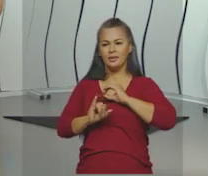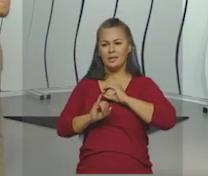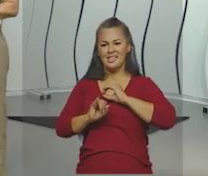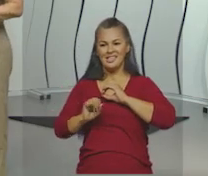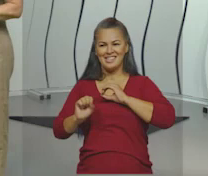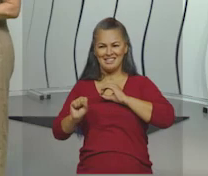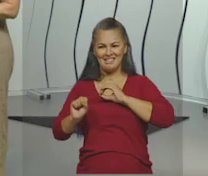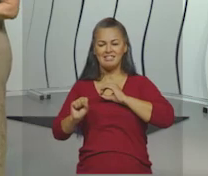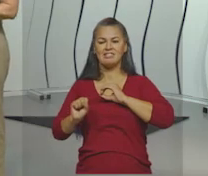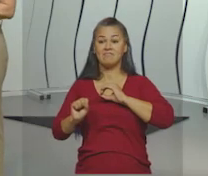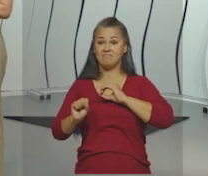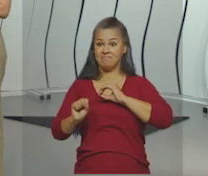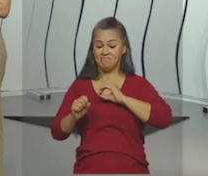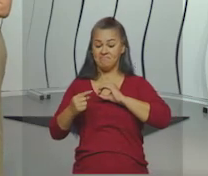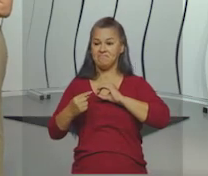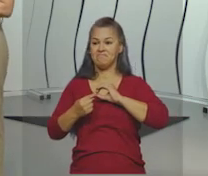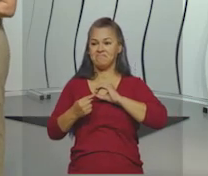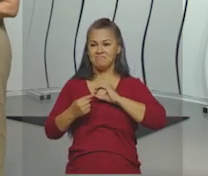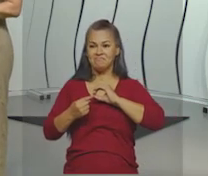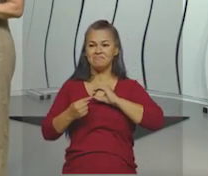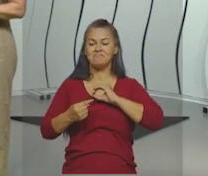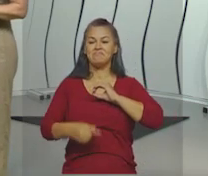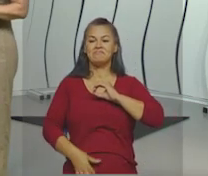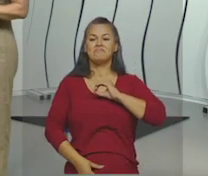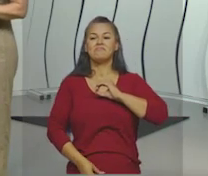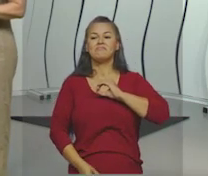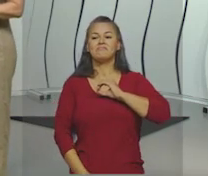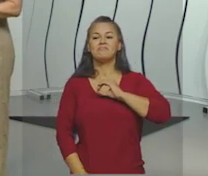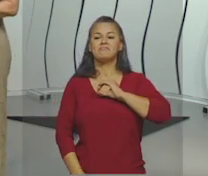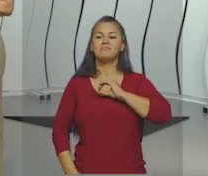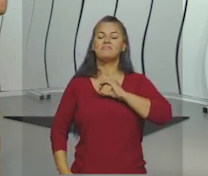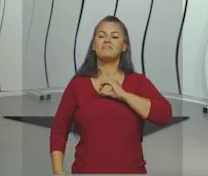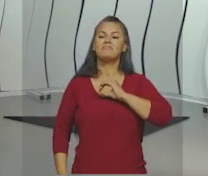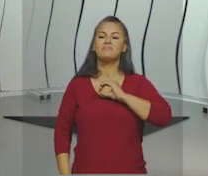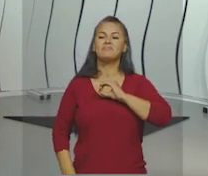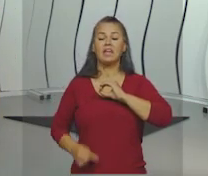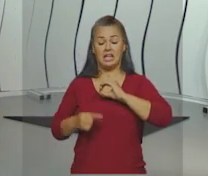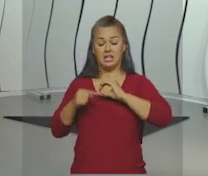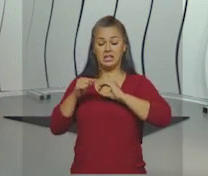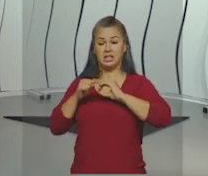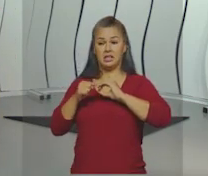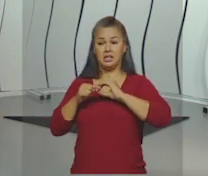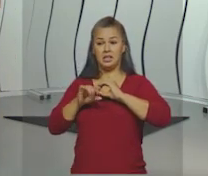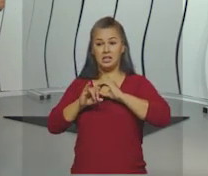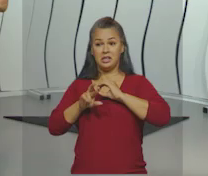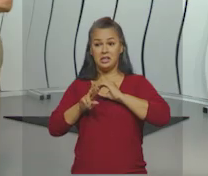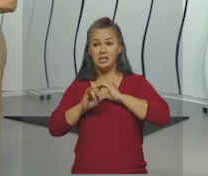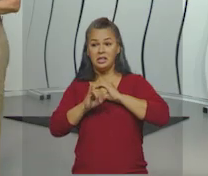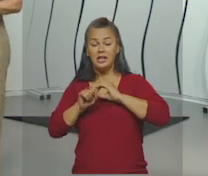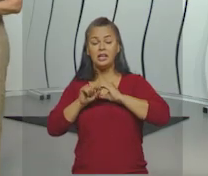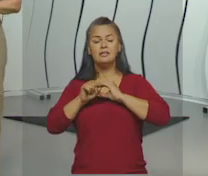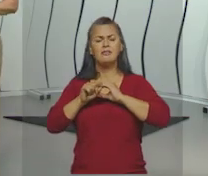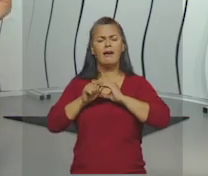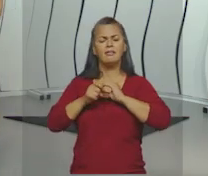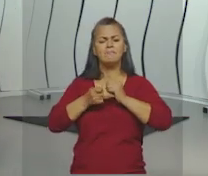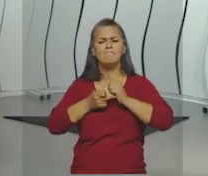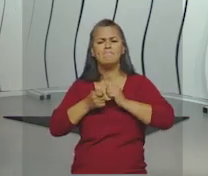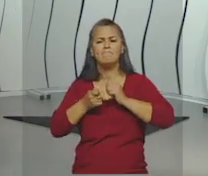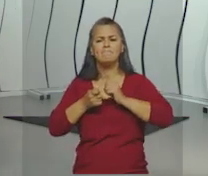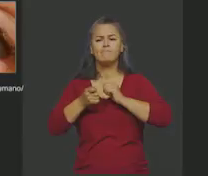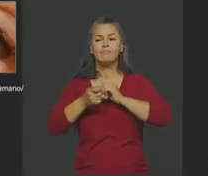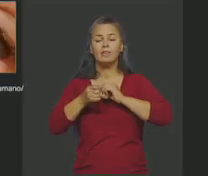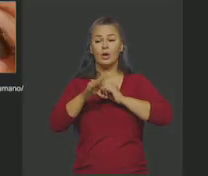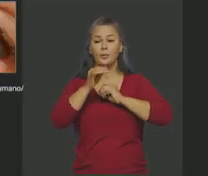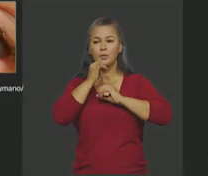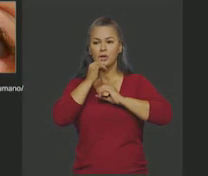íris é a parte colorida do olho, tá? E ela controla a quantidade de luz que passa através da pupila. Olha